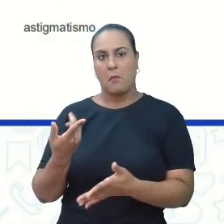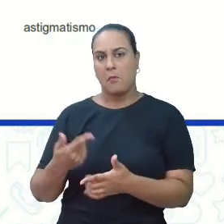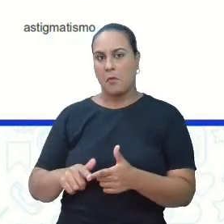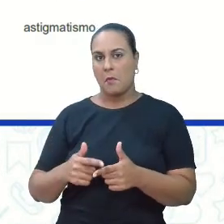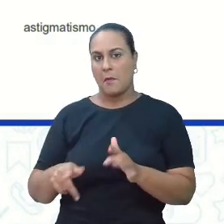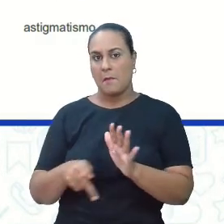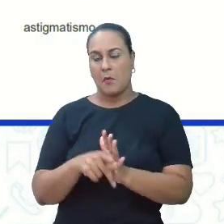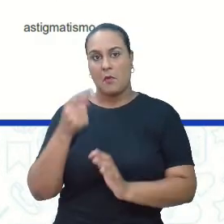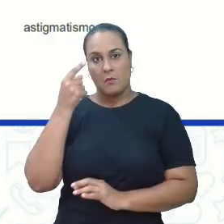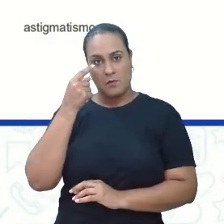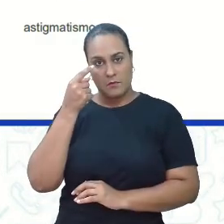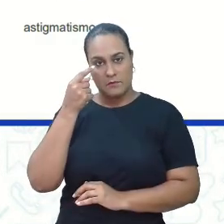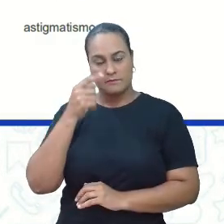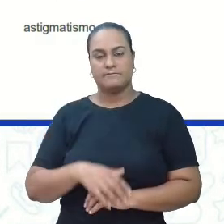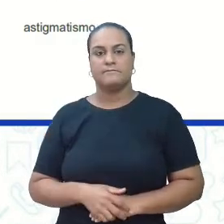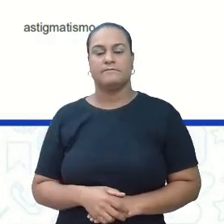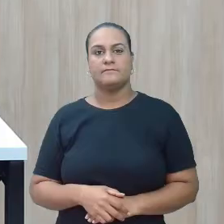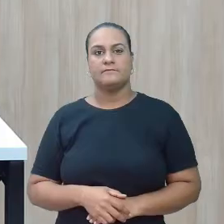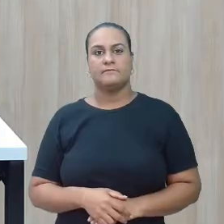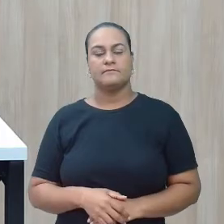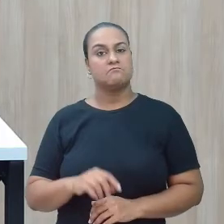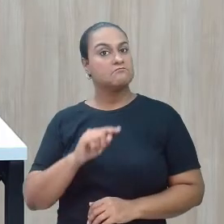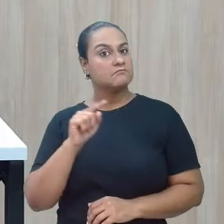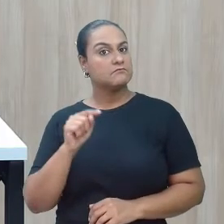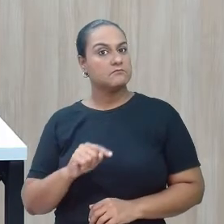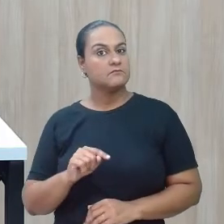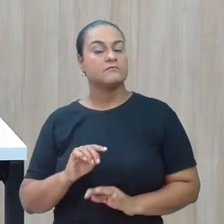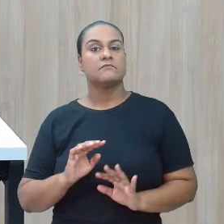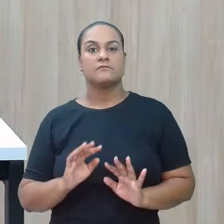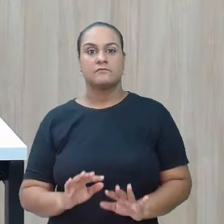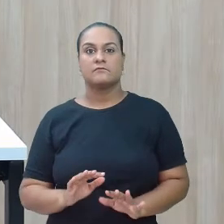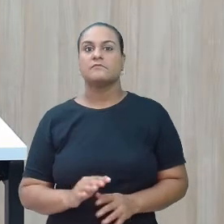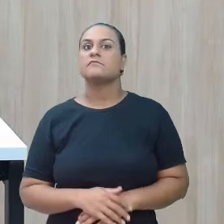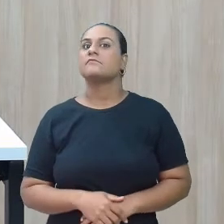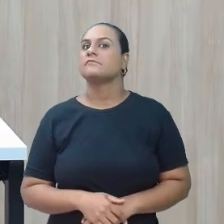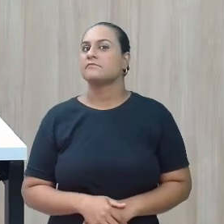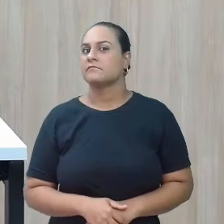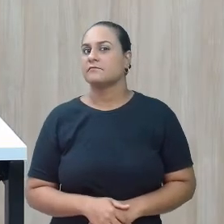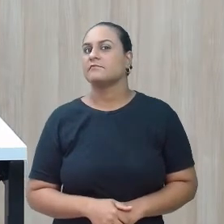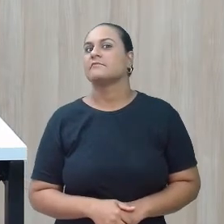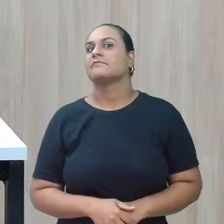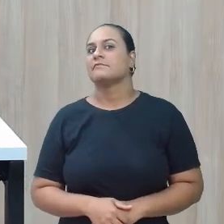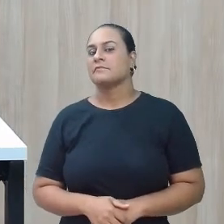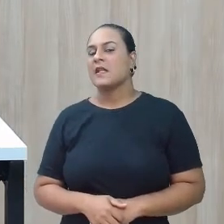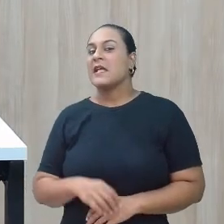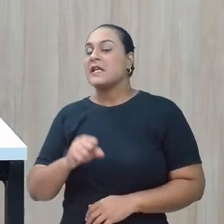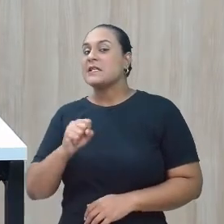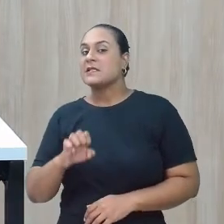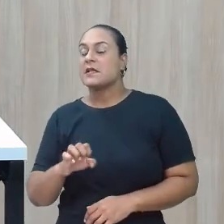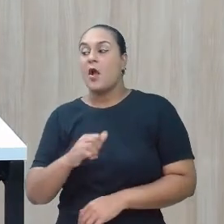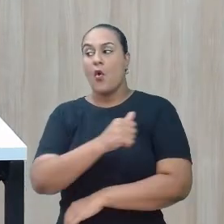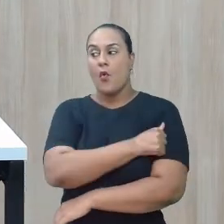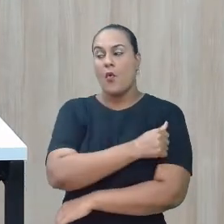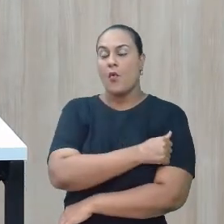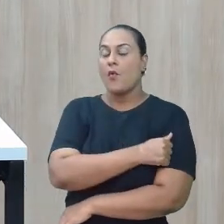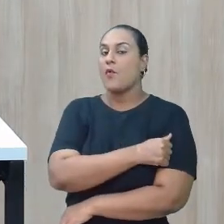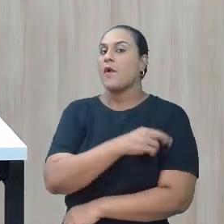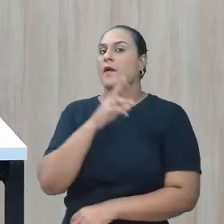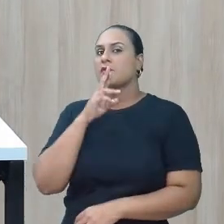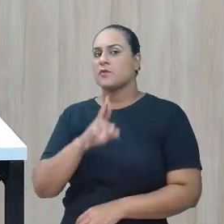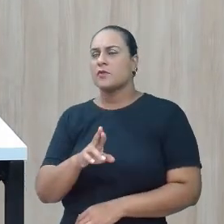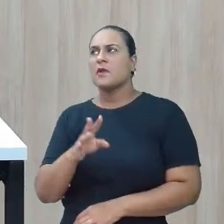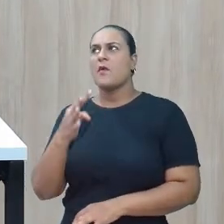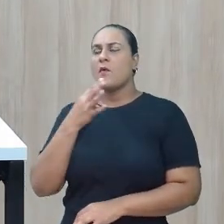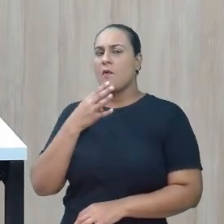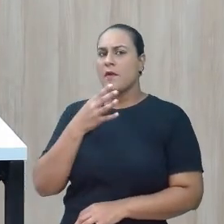visão? Será? Então, vou deixar também a professora Cláudia aí, se alguém disser, olha, eu